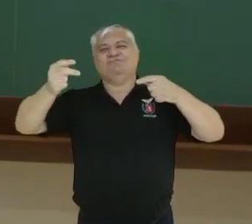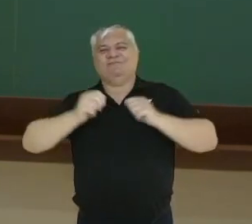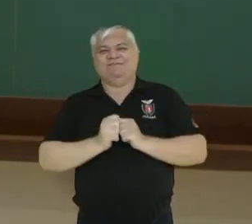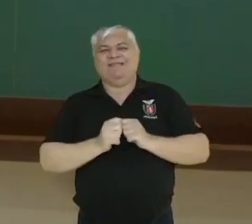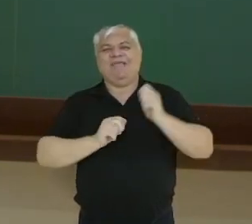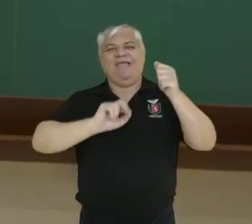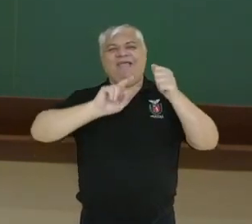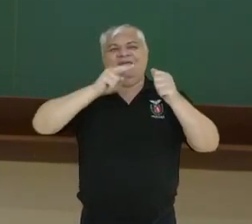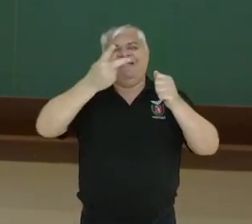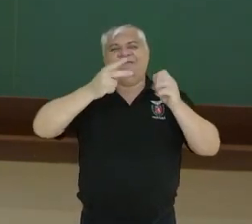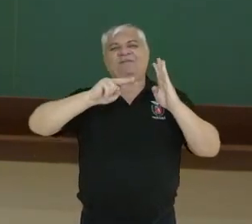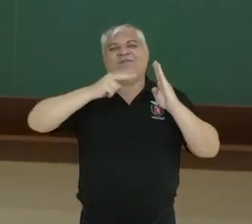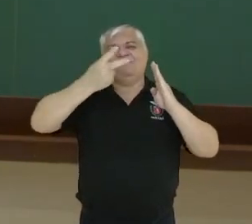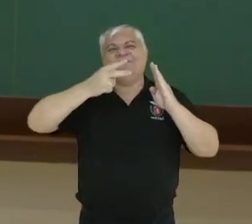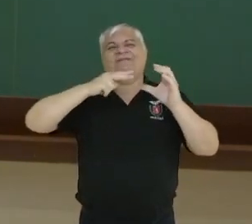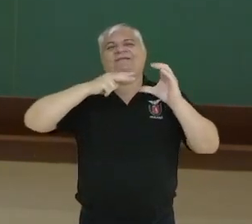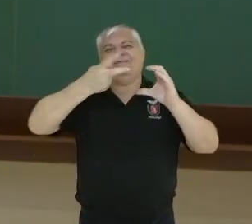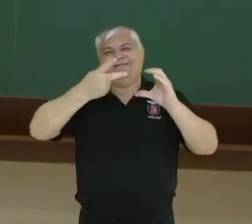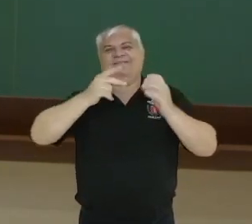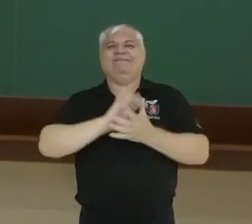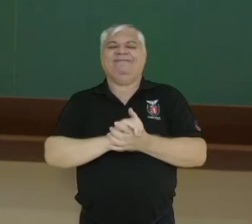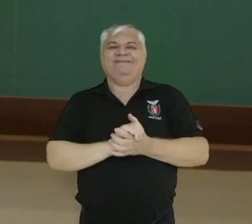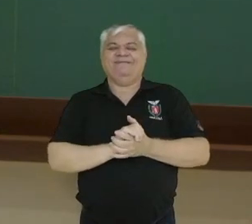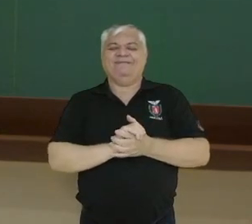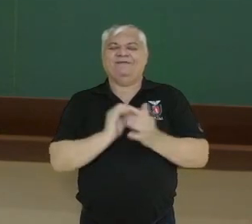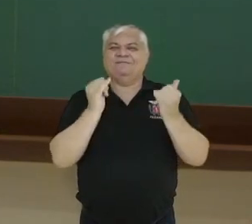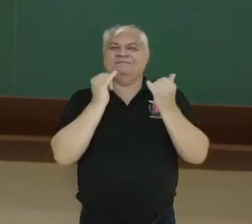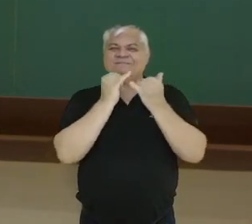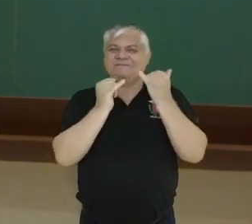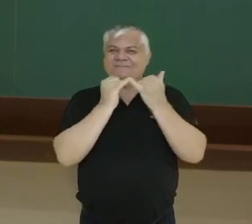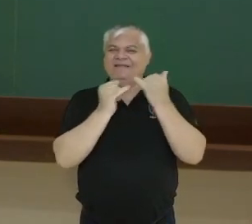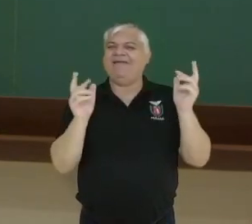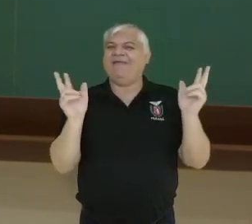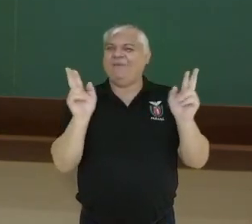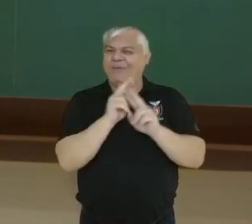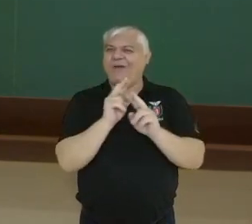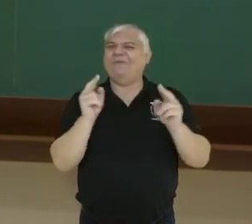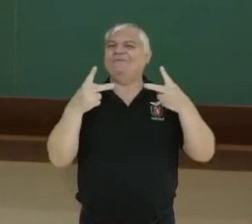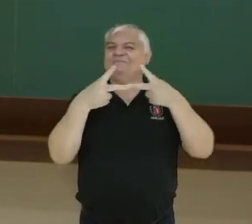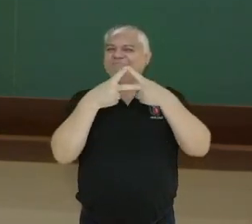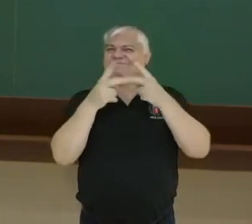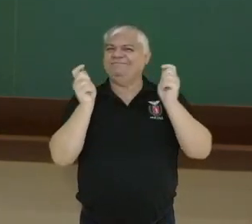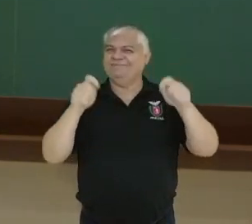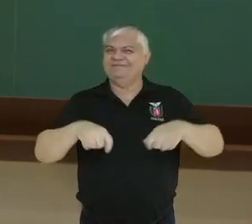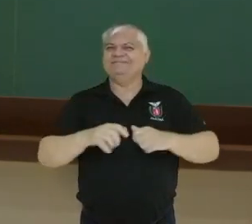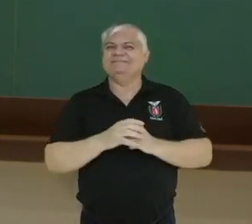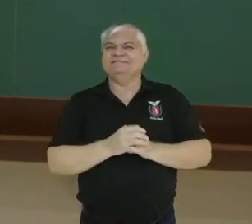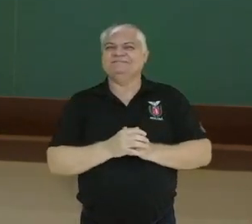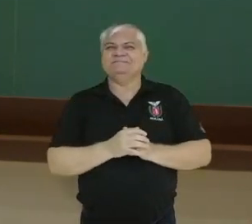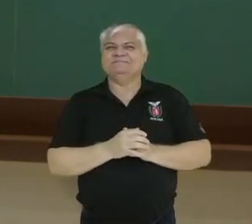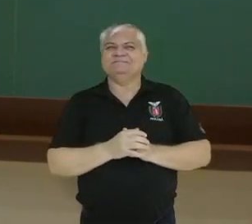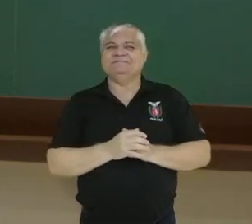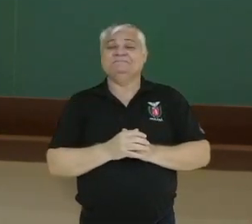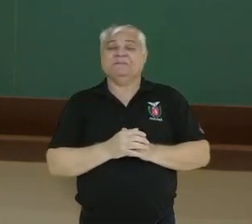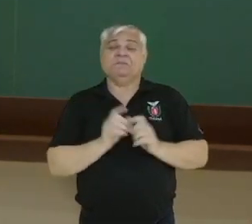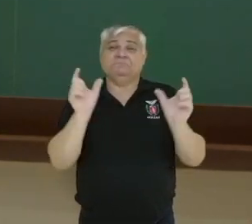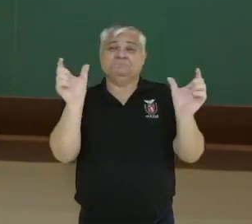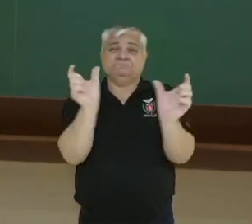ele através da semelhança de triângulos, ok? É possível a gente fazer isso. Aqui eu posso